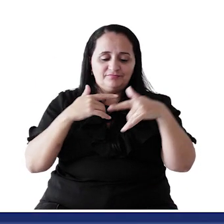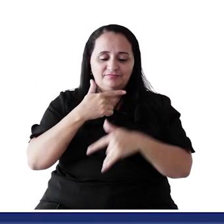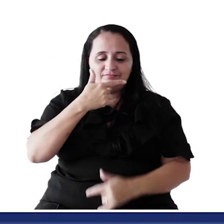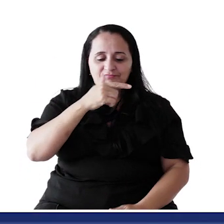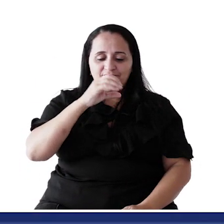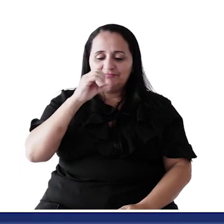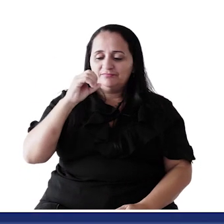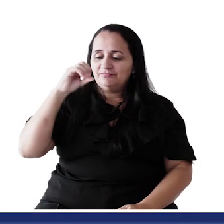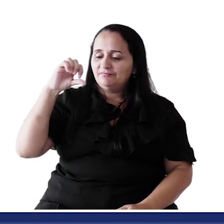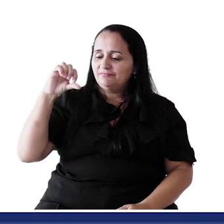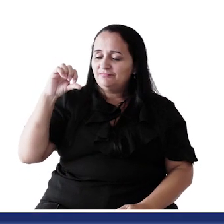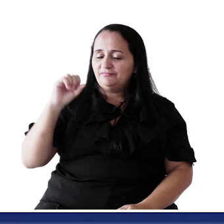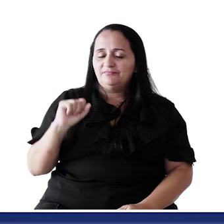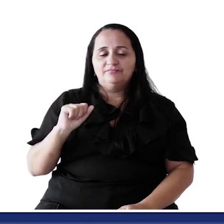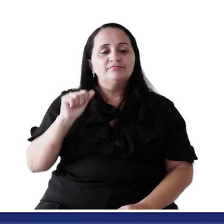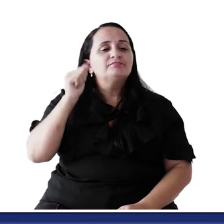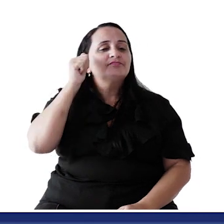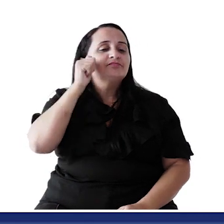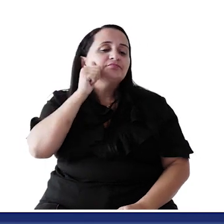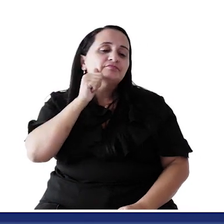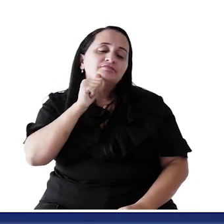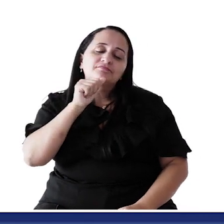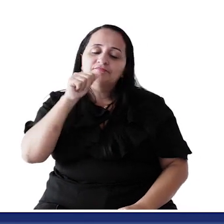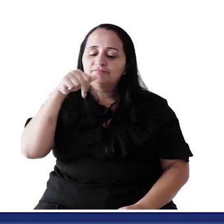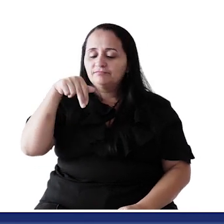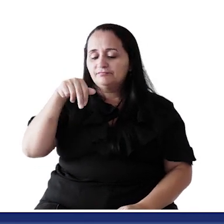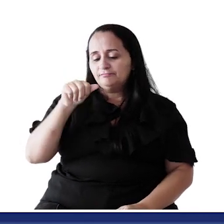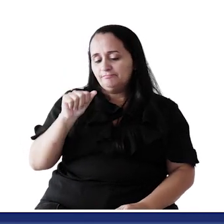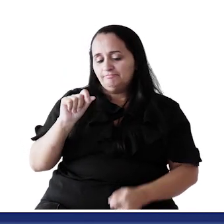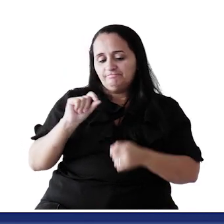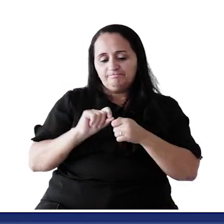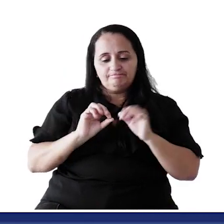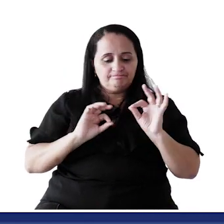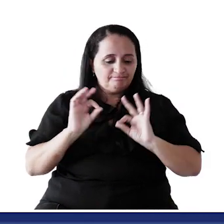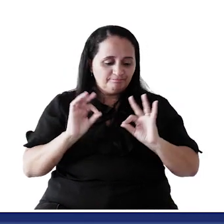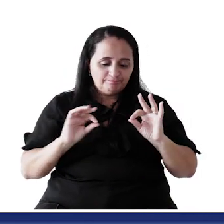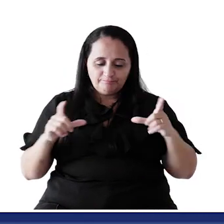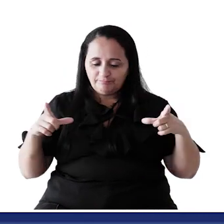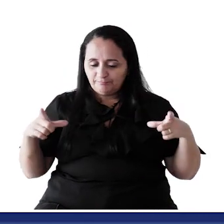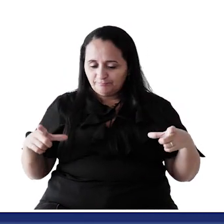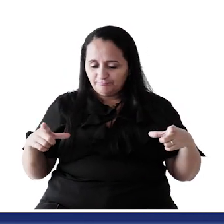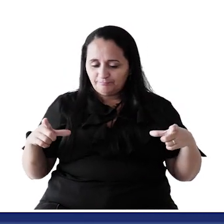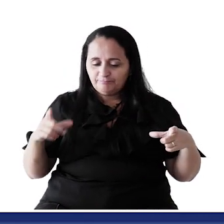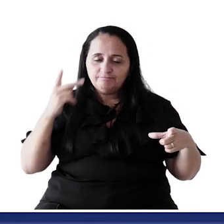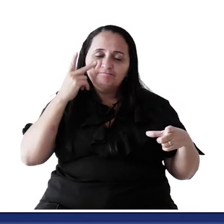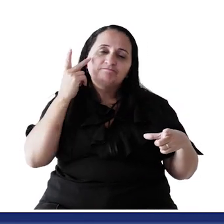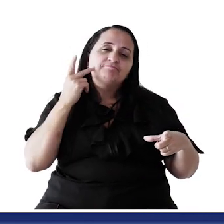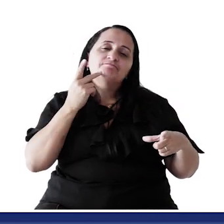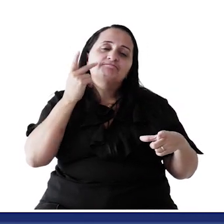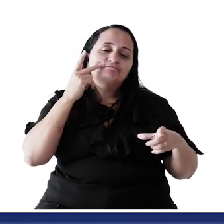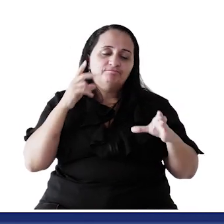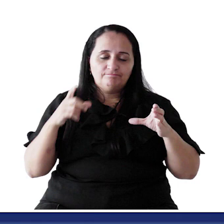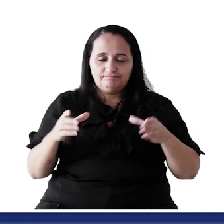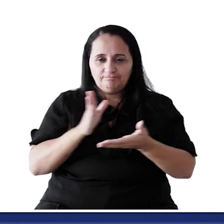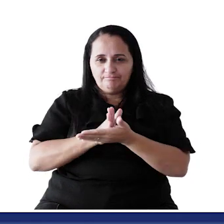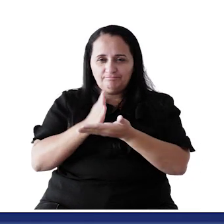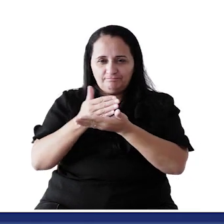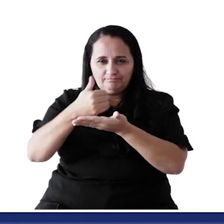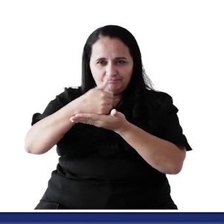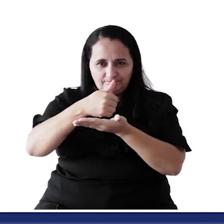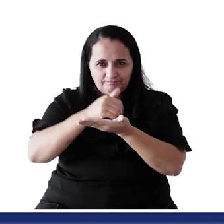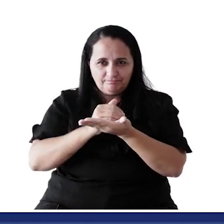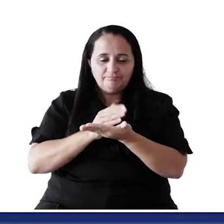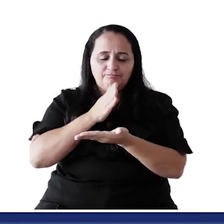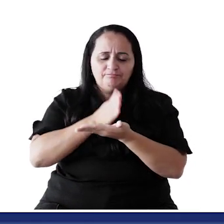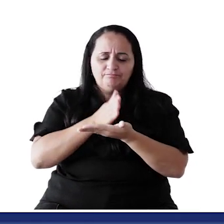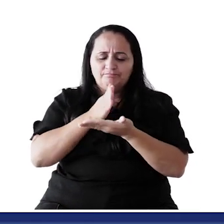uma torta de chocolate. A torta foi dividida em 12 pedaços iguais. Ela deu 7 pedaços para a